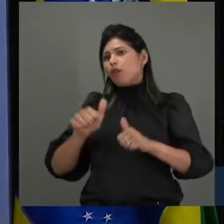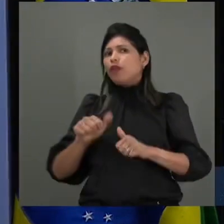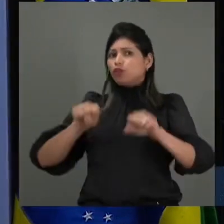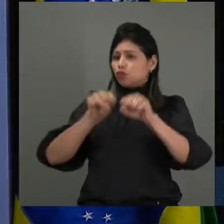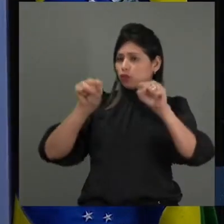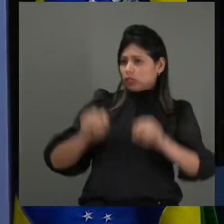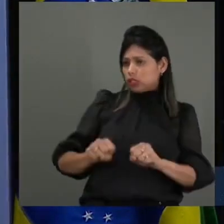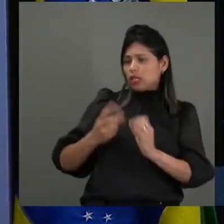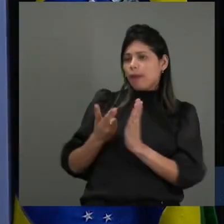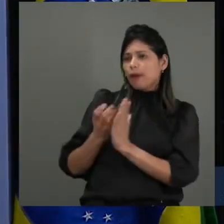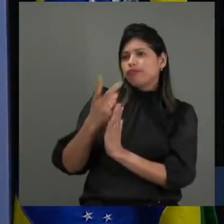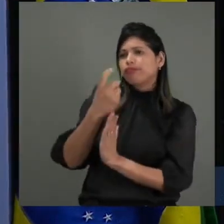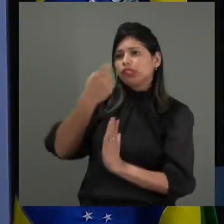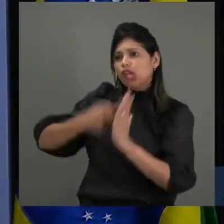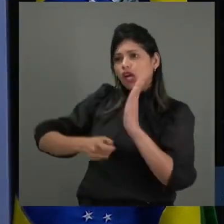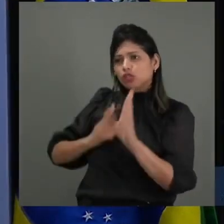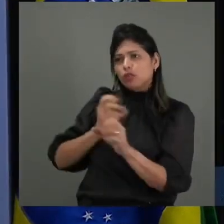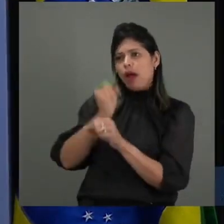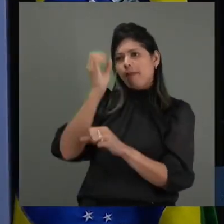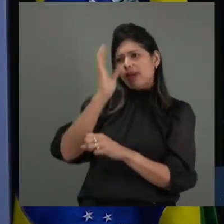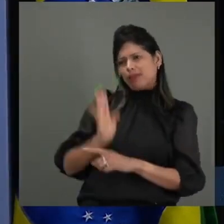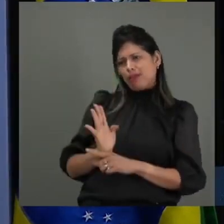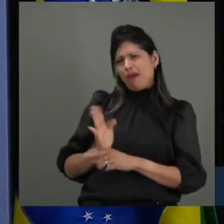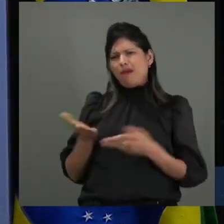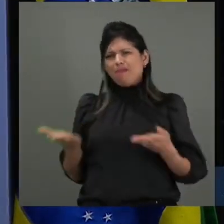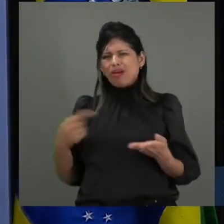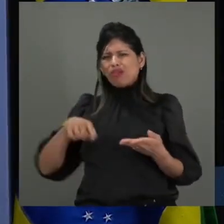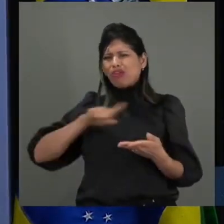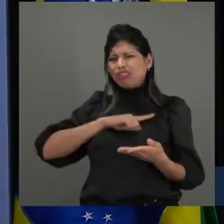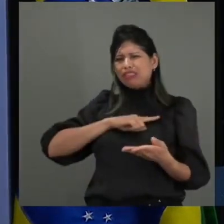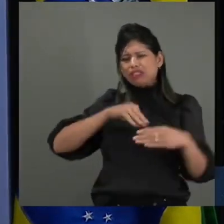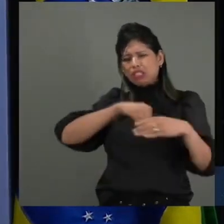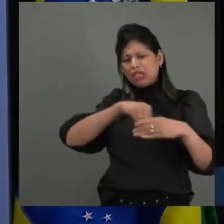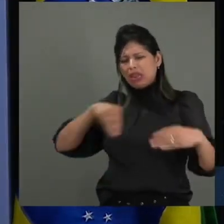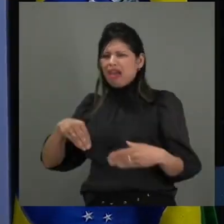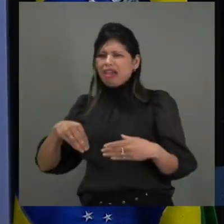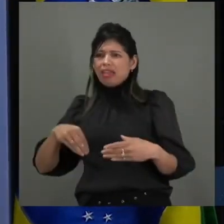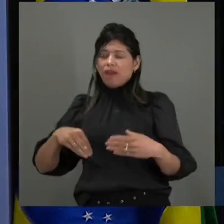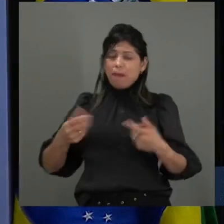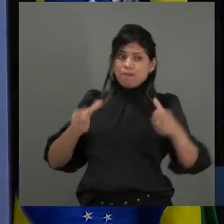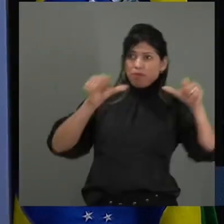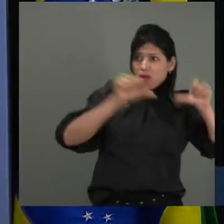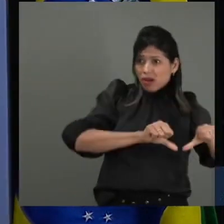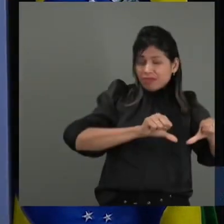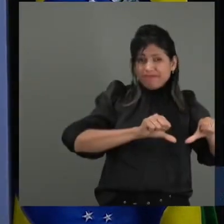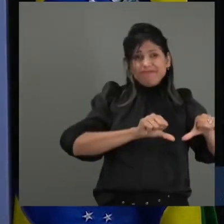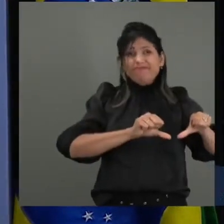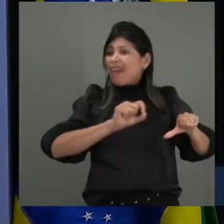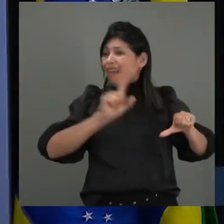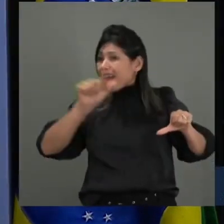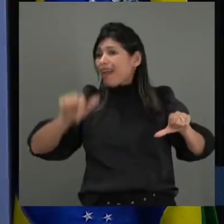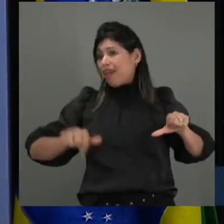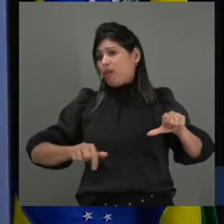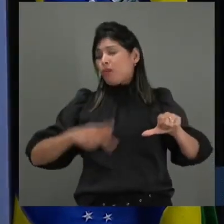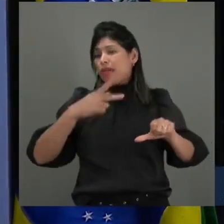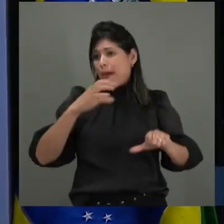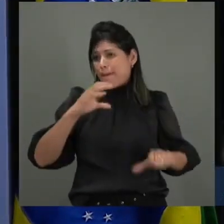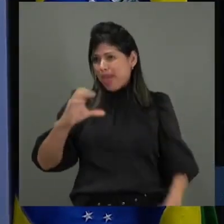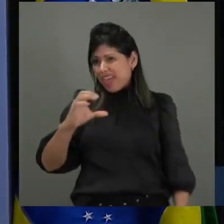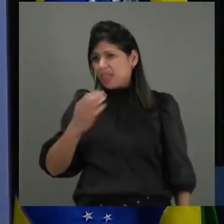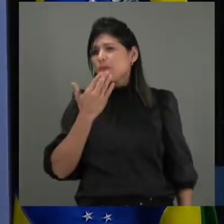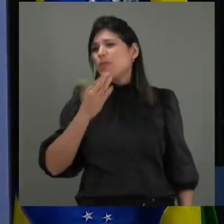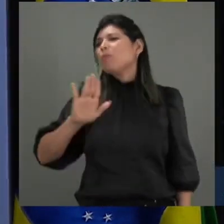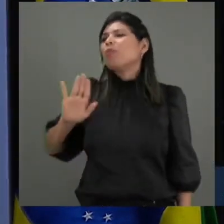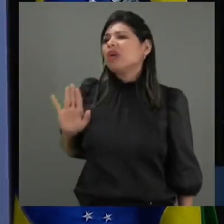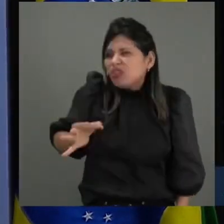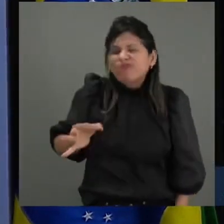brasileiro. Só que não dá para sair do manicômio tributário para o inferno. É o que essa PEC propõe. Se der certo,